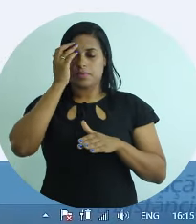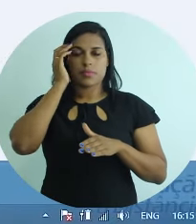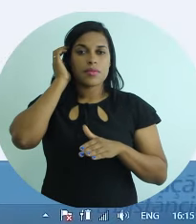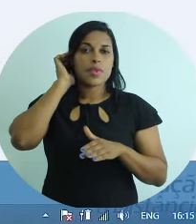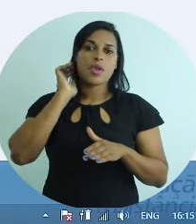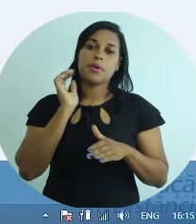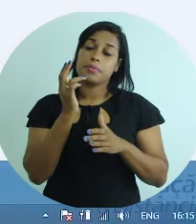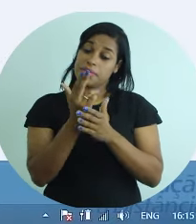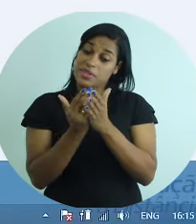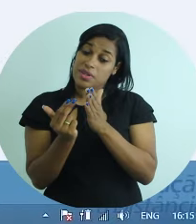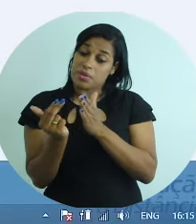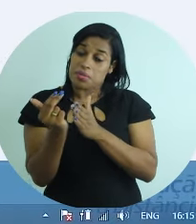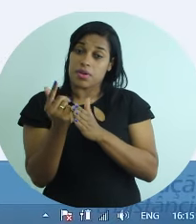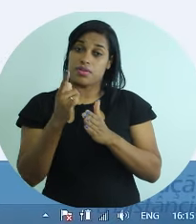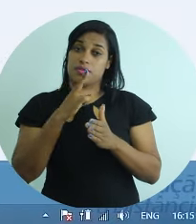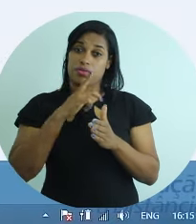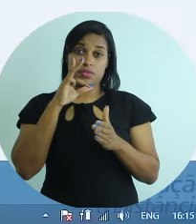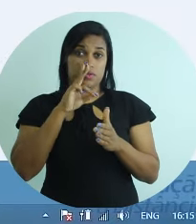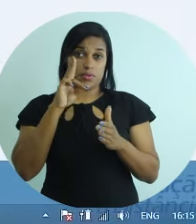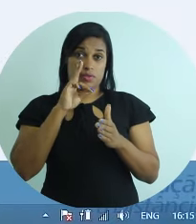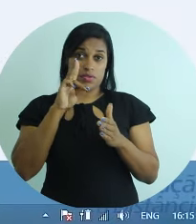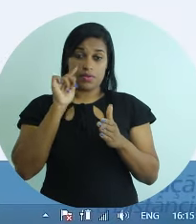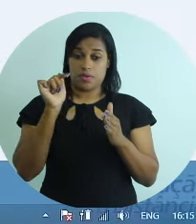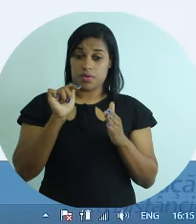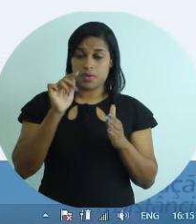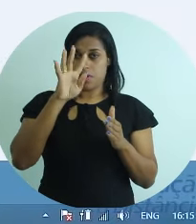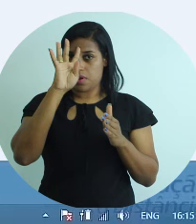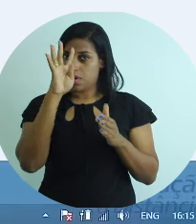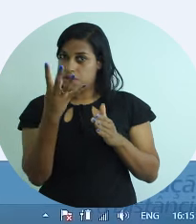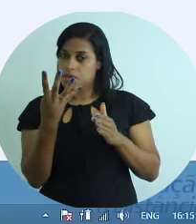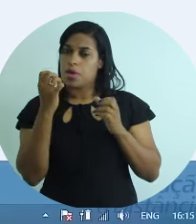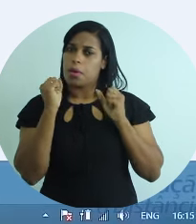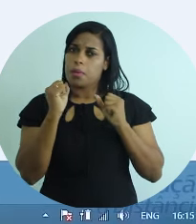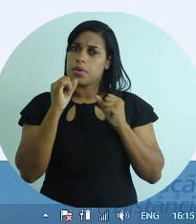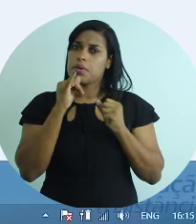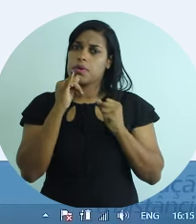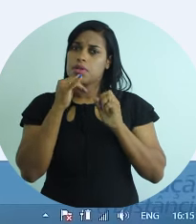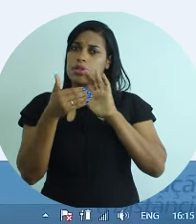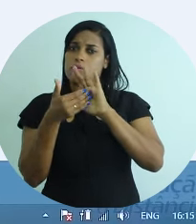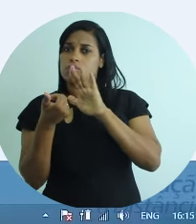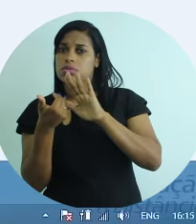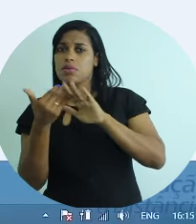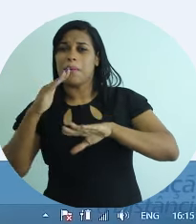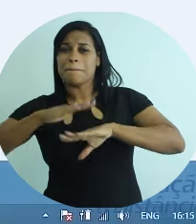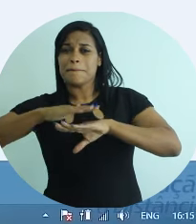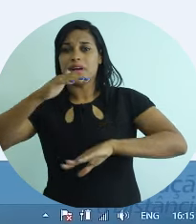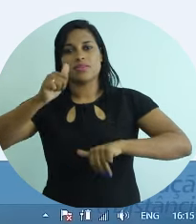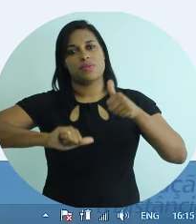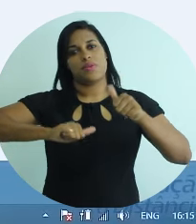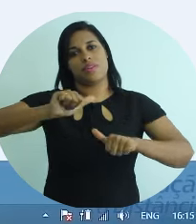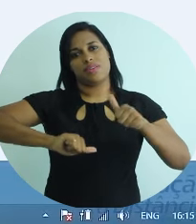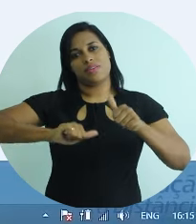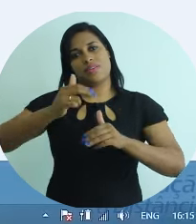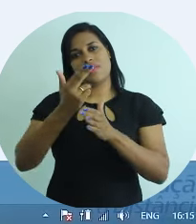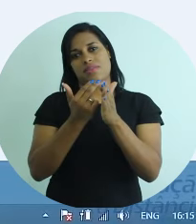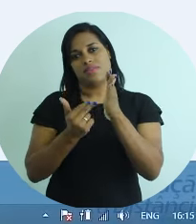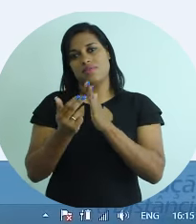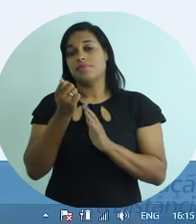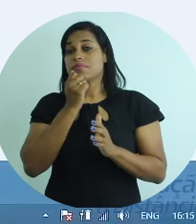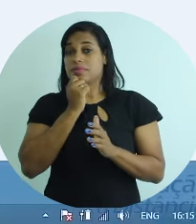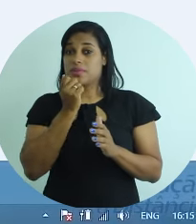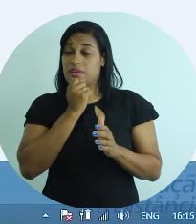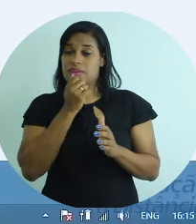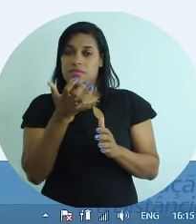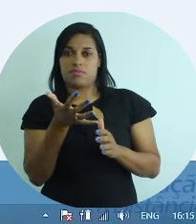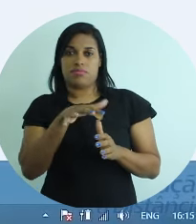pela imagem que nós estamos vendo aqui, ou pelo menos pelo resultado, nós poderíamos até tirar mais qualidade dessa imagem, porque ela ainda está bem